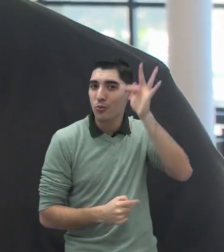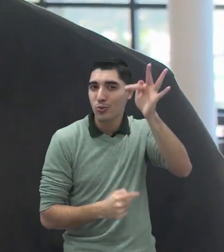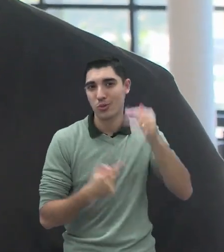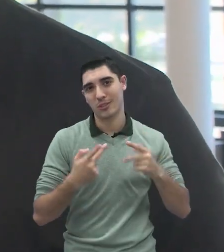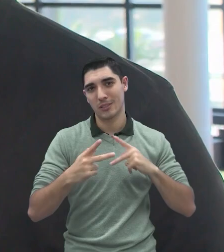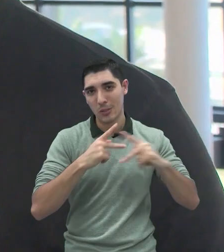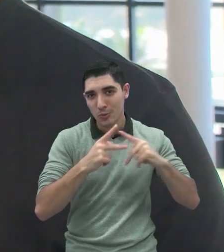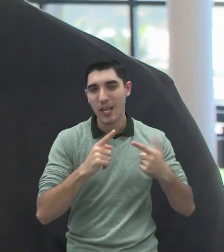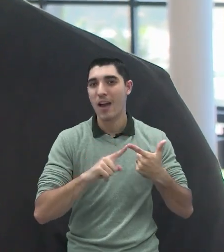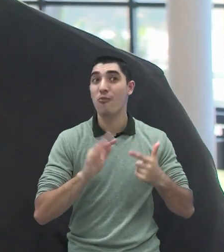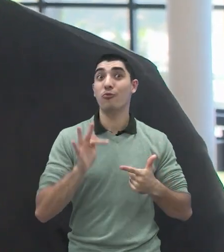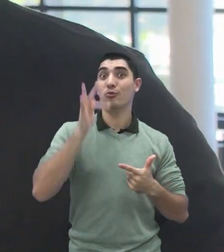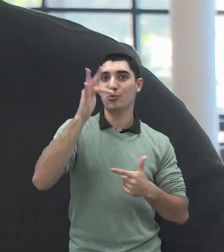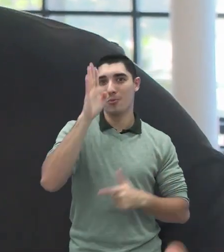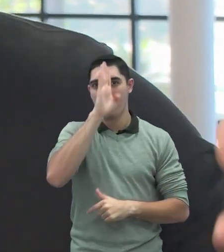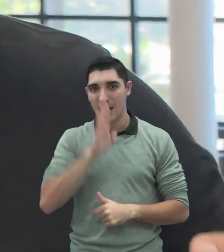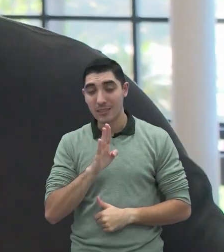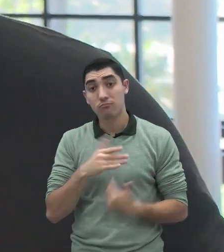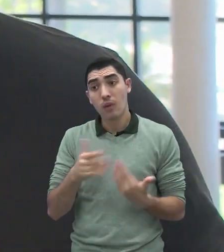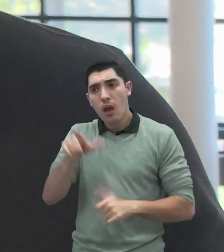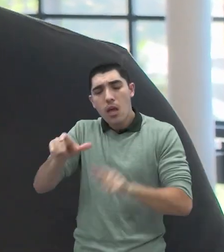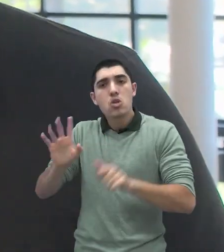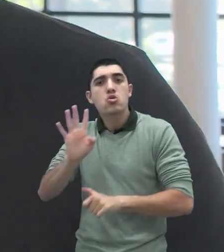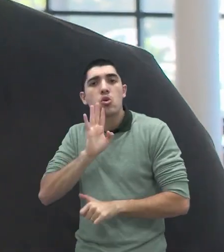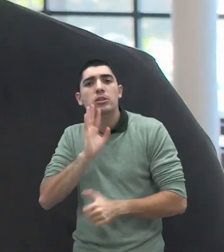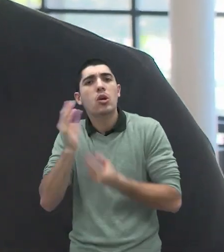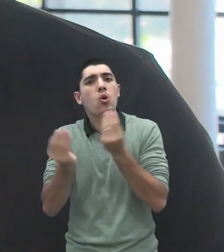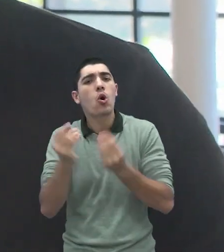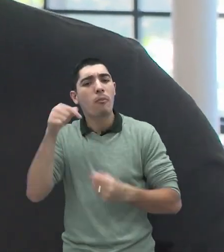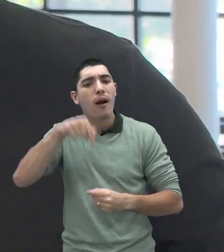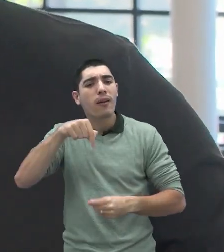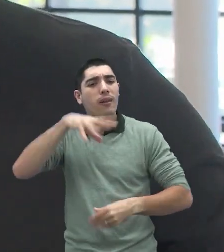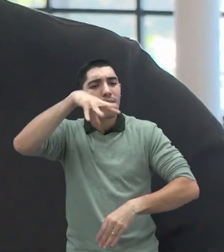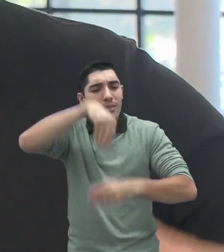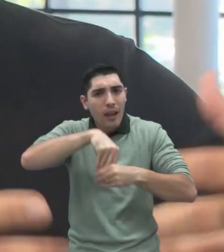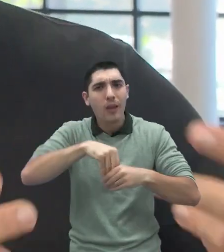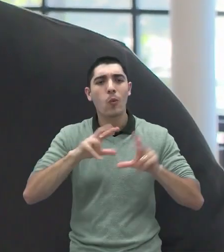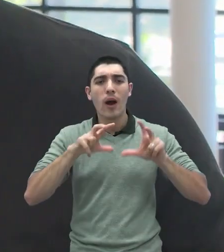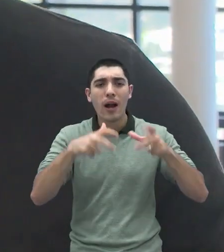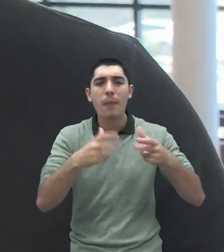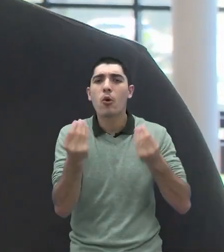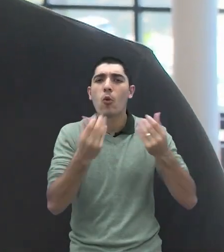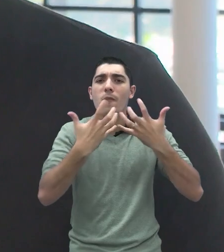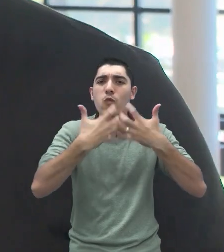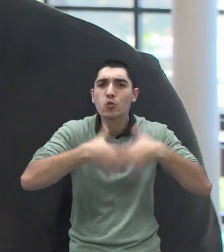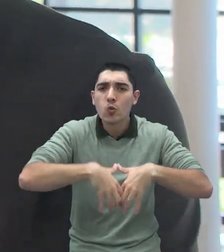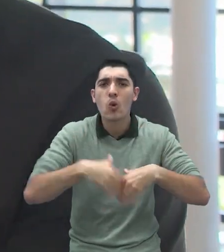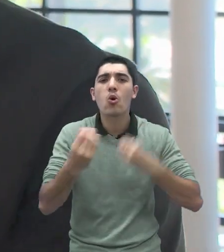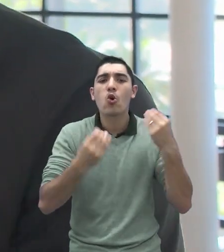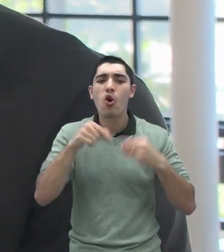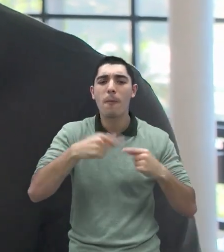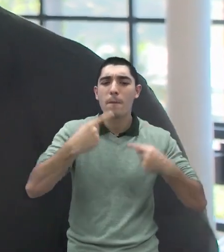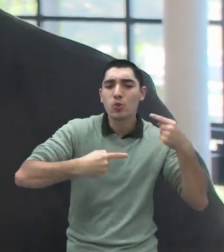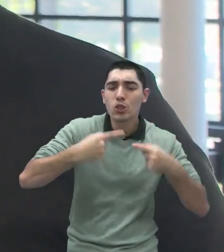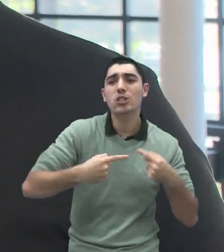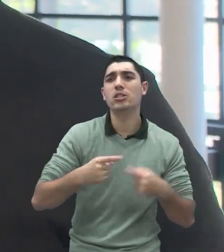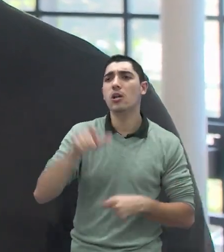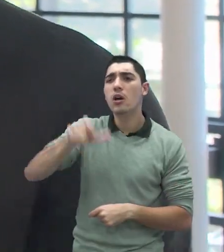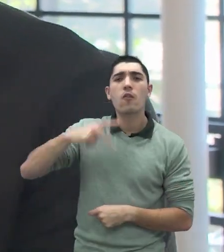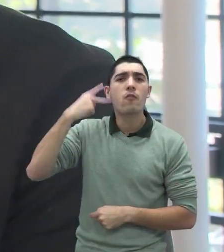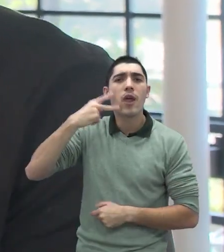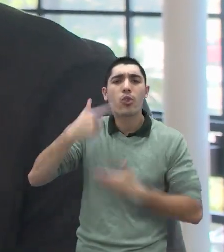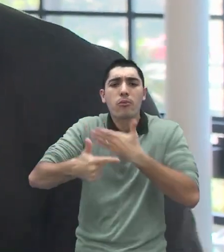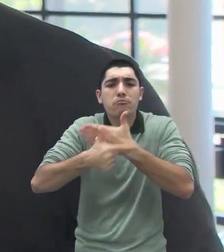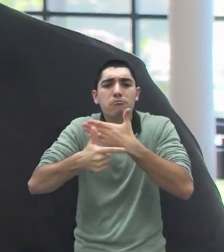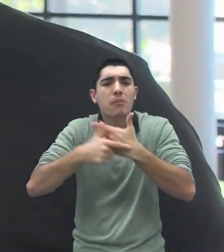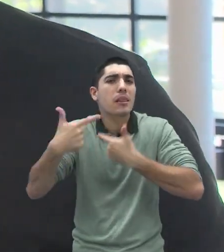nossa cidade, o futuro do nosso país, e elas conhecer sobre o processo público, o processo político, né, a Câmara, como ela funciona, qual a